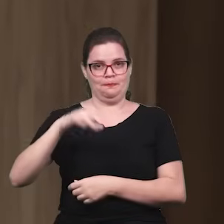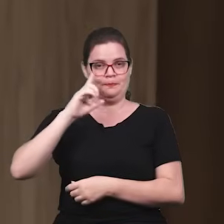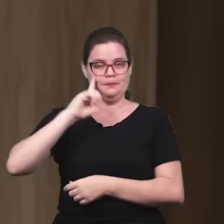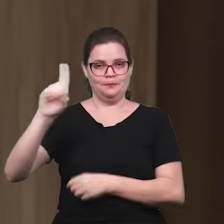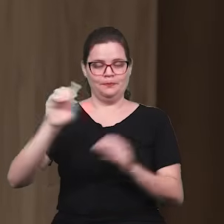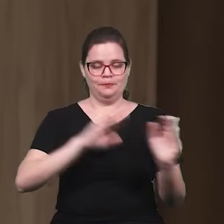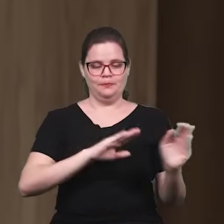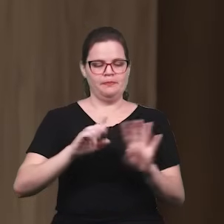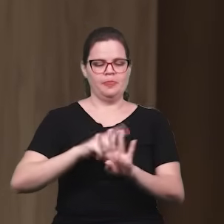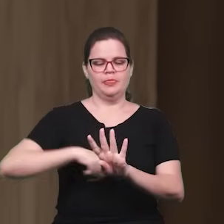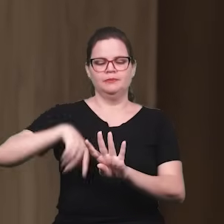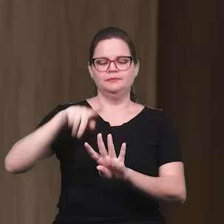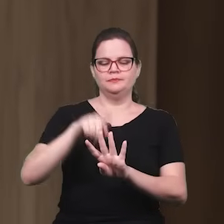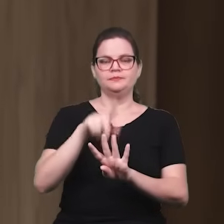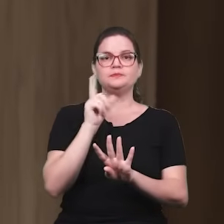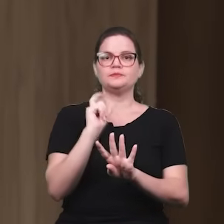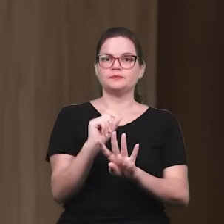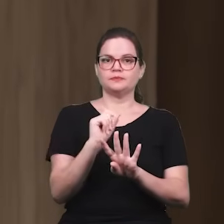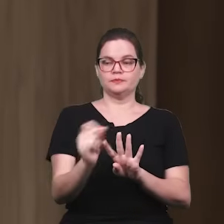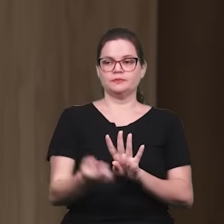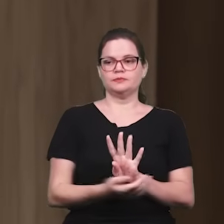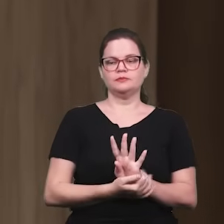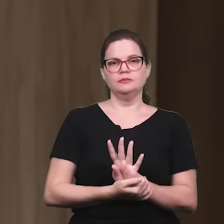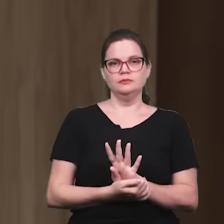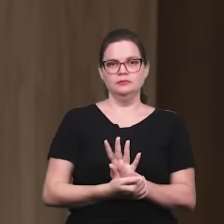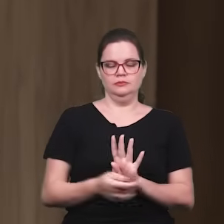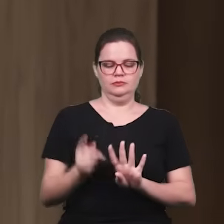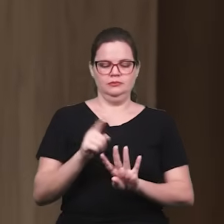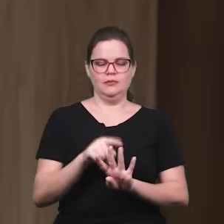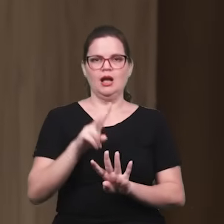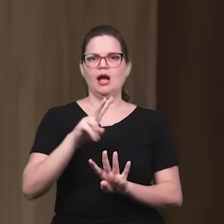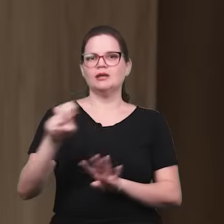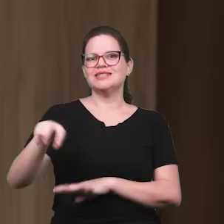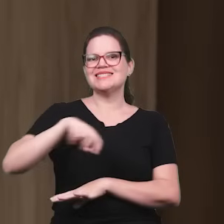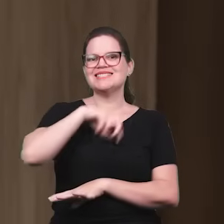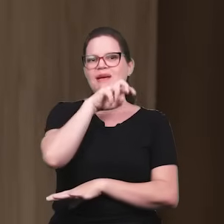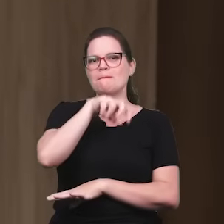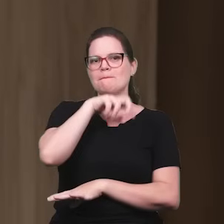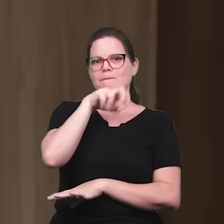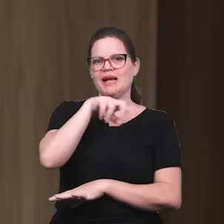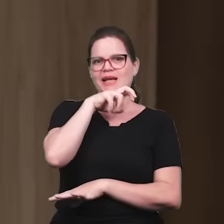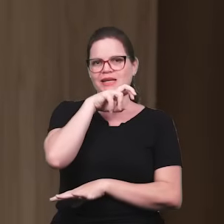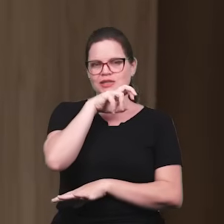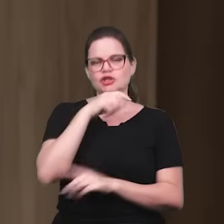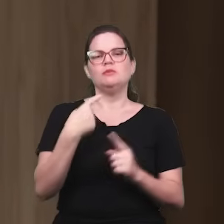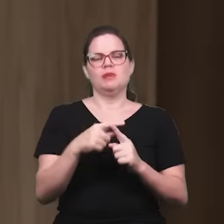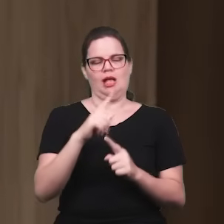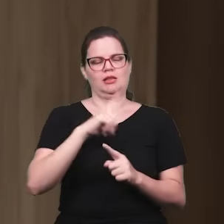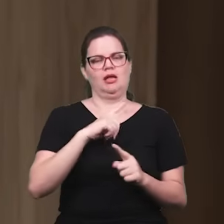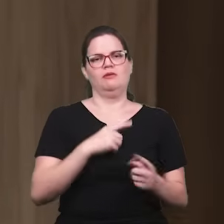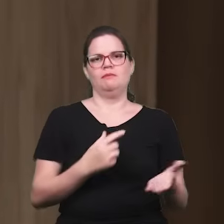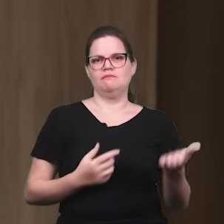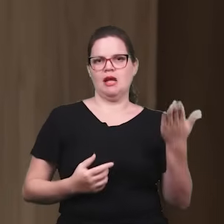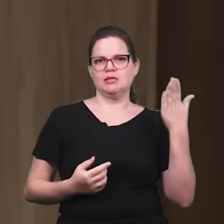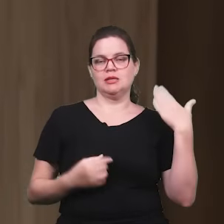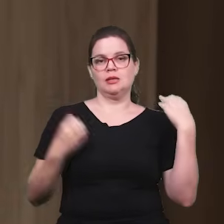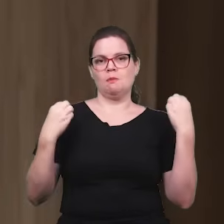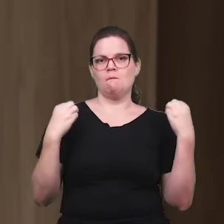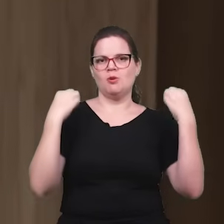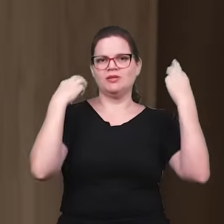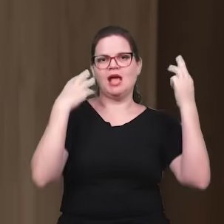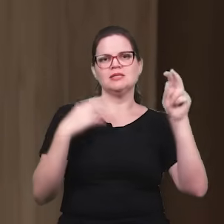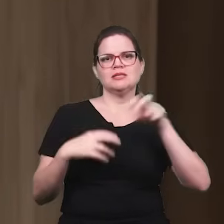ilustração que ele usa é a ilustração da serpente levantada, né? Nicodemos